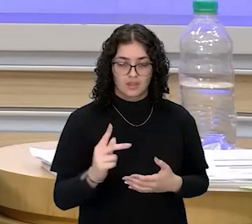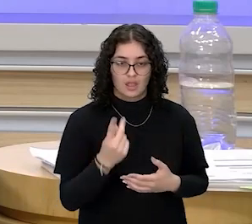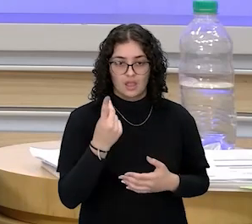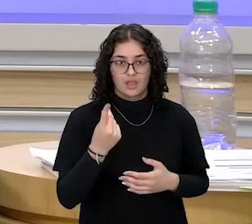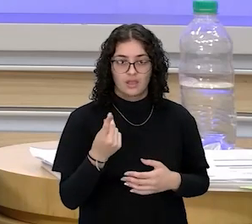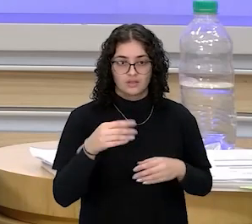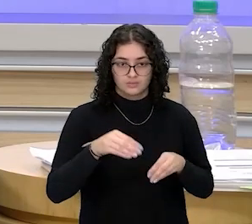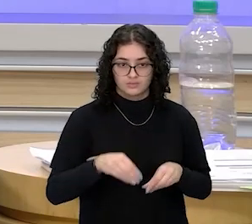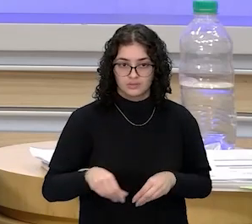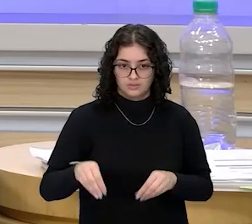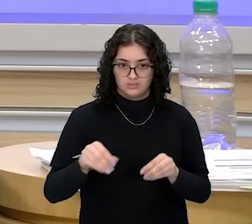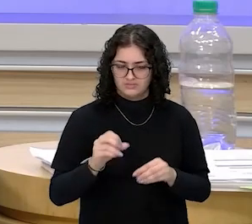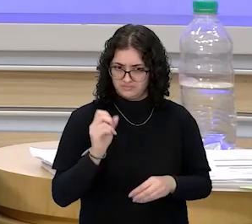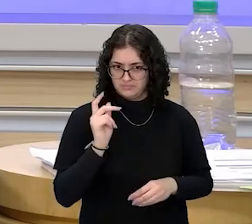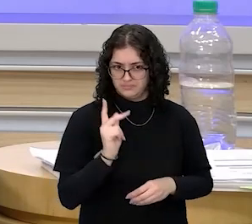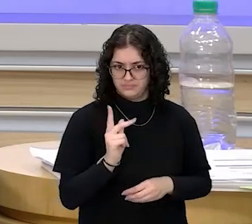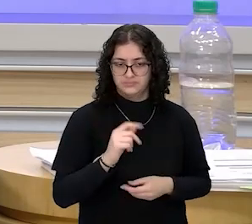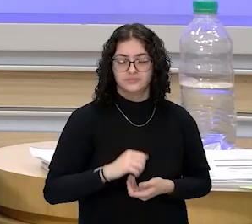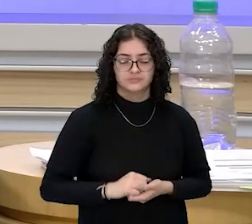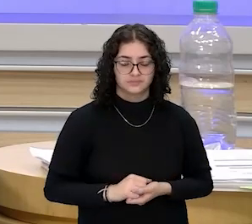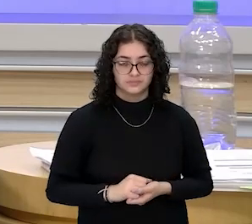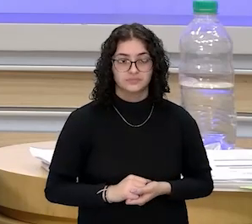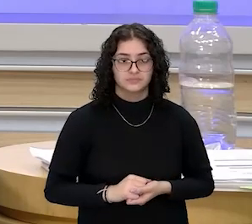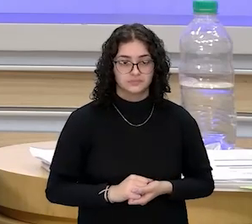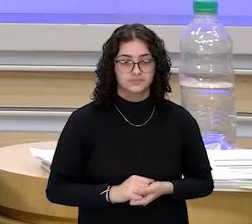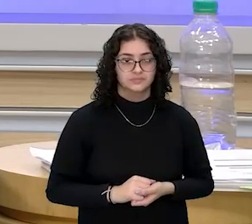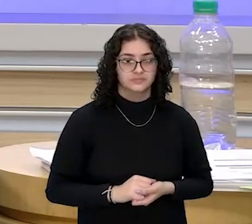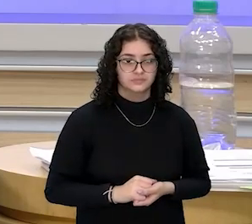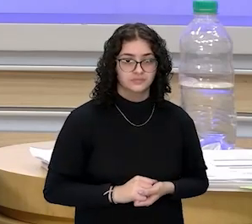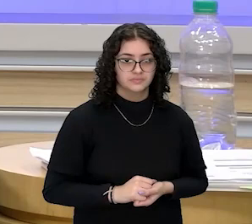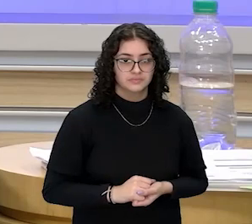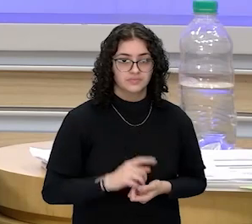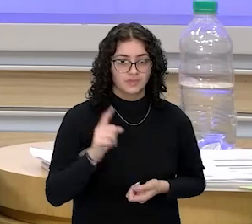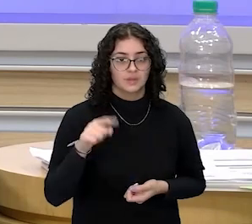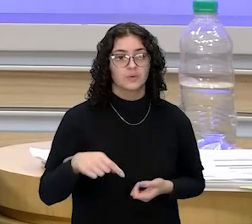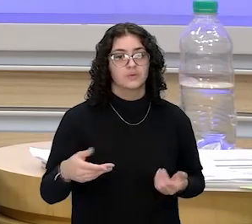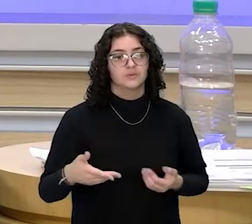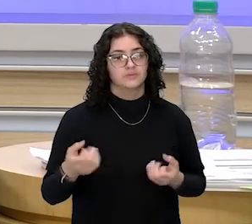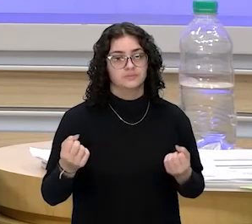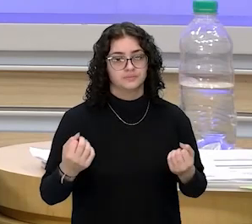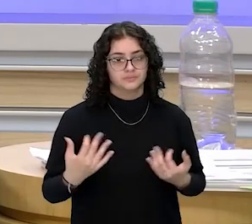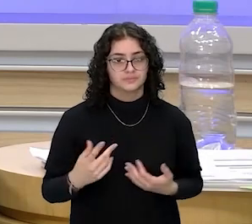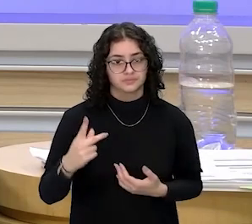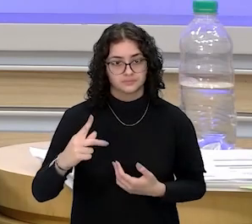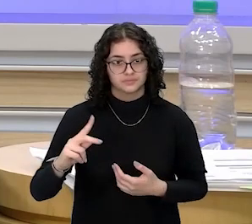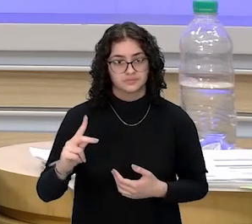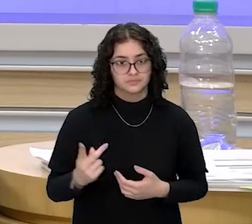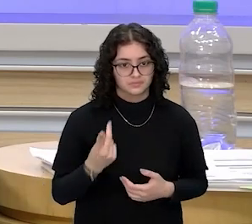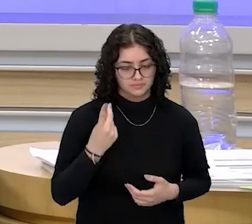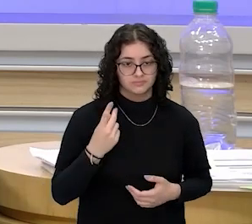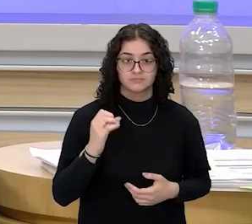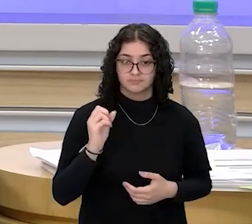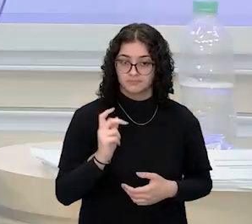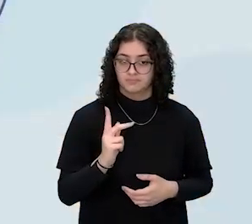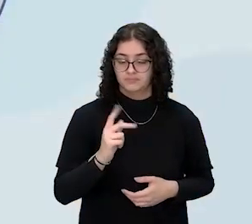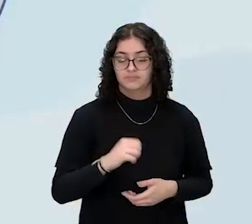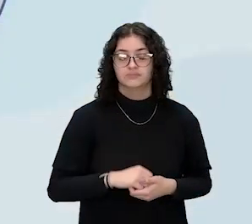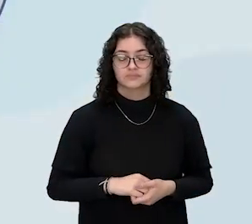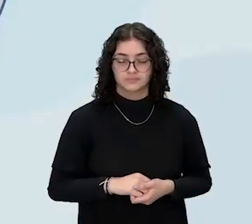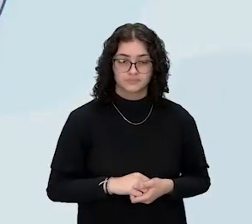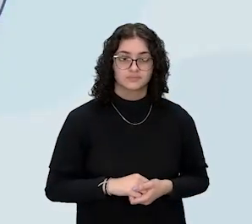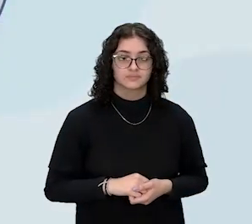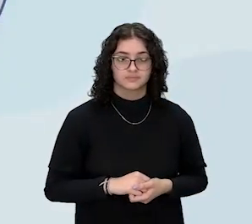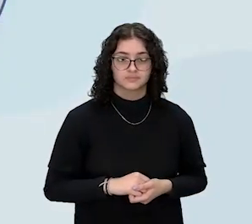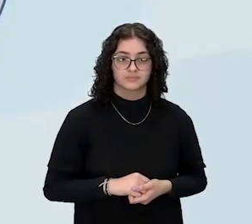solo, tá certo? Bom, e é sobre isso que nós vamos falar hoje, sobre pH, tá certo? Vou trazer aí